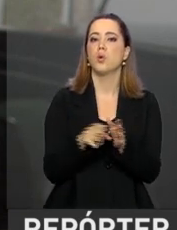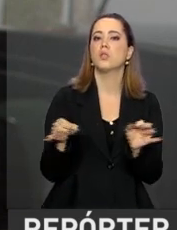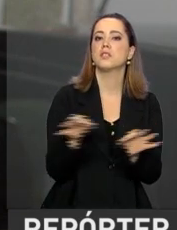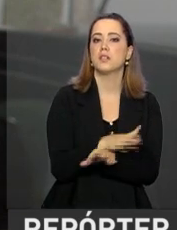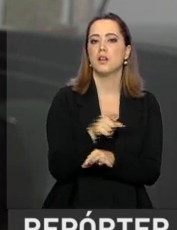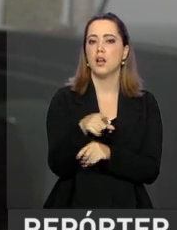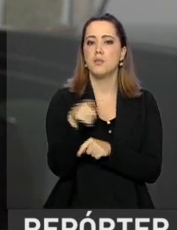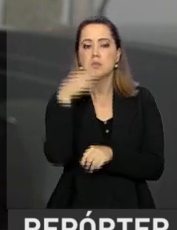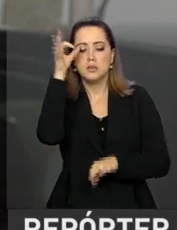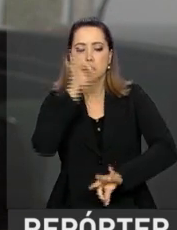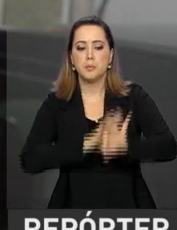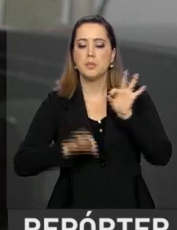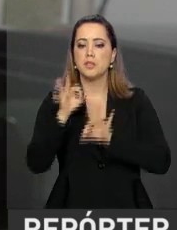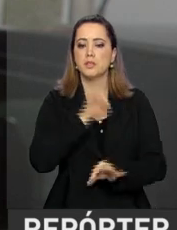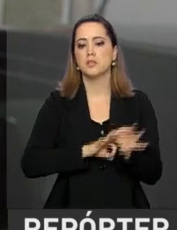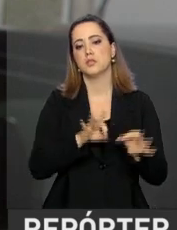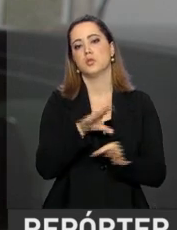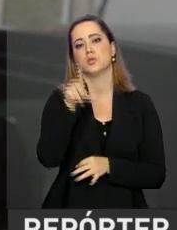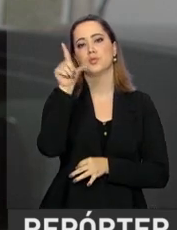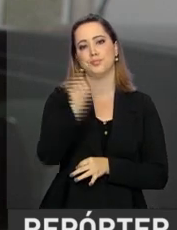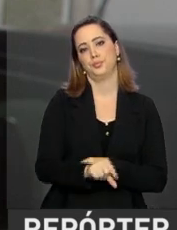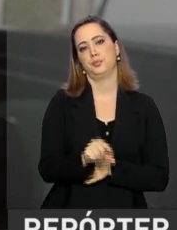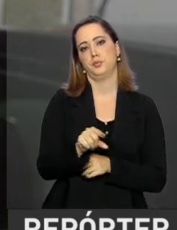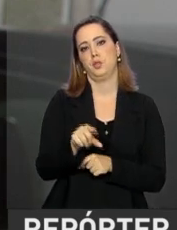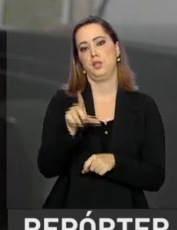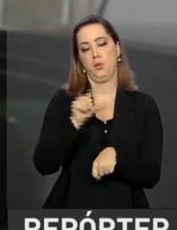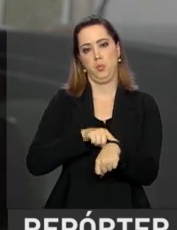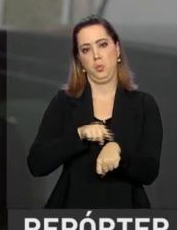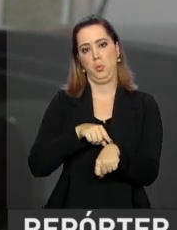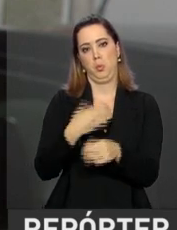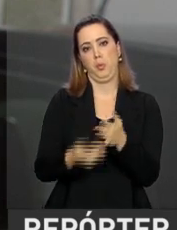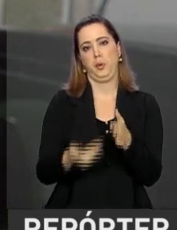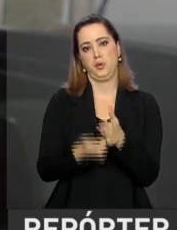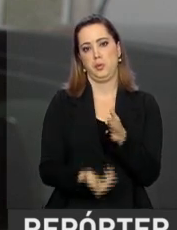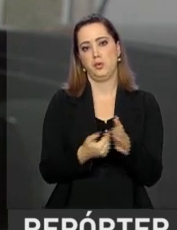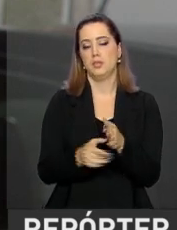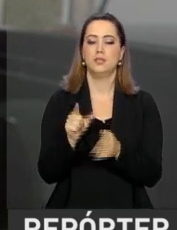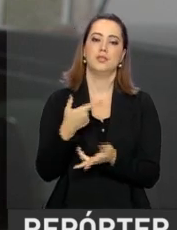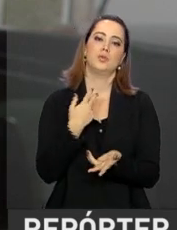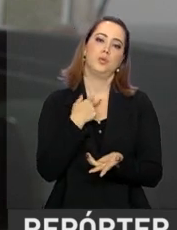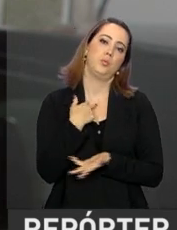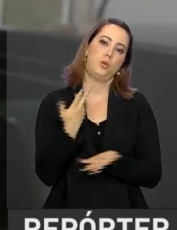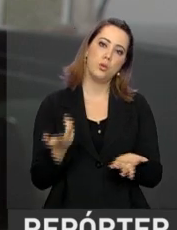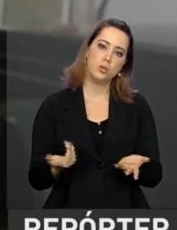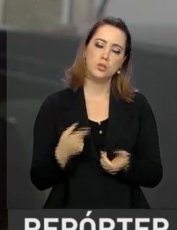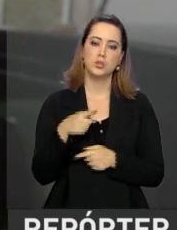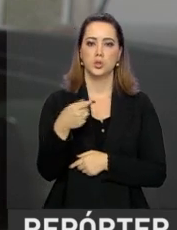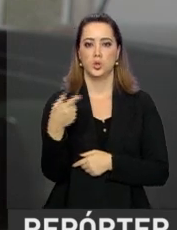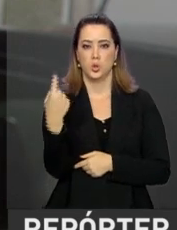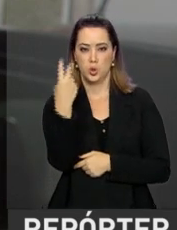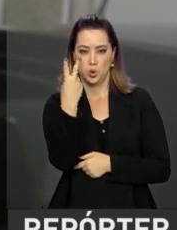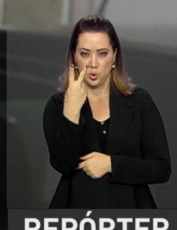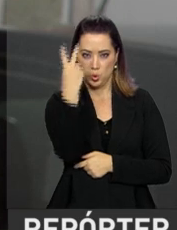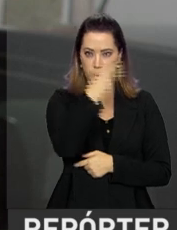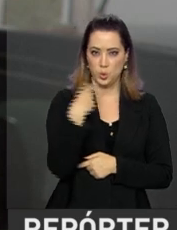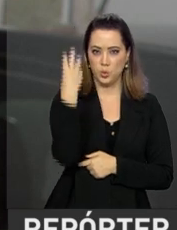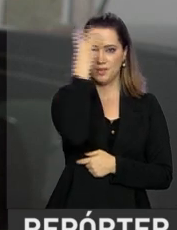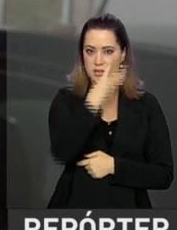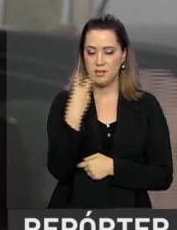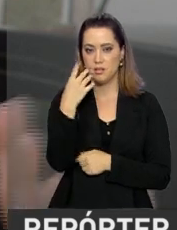planejar e ele perde menos tempo, né? Porque hoje o cara vai perder 2, 3 horas do final de semana dele para lavar o carro